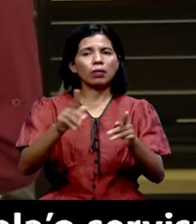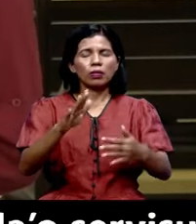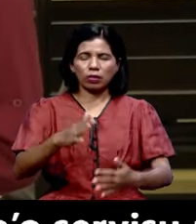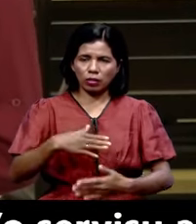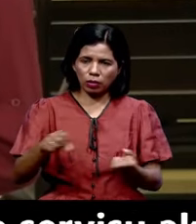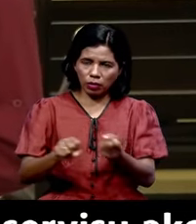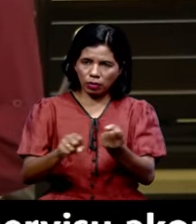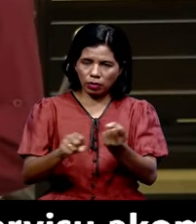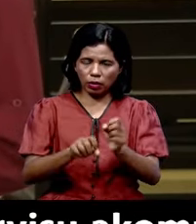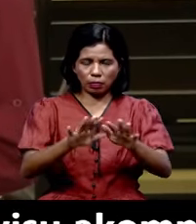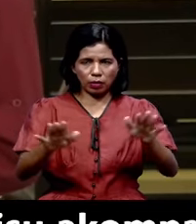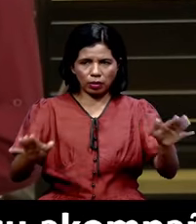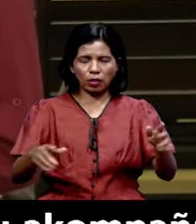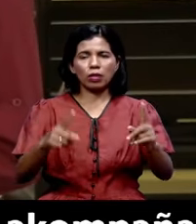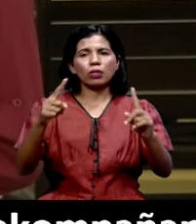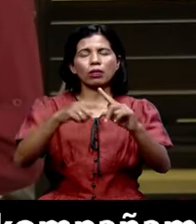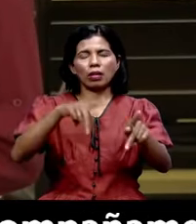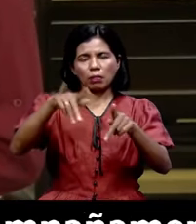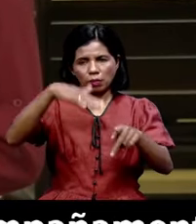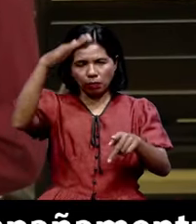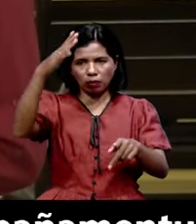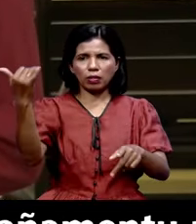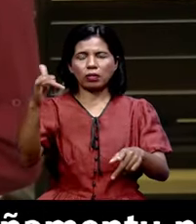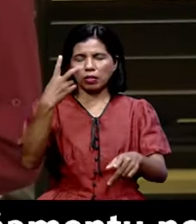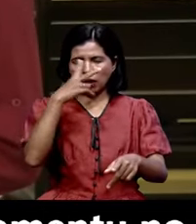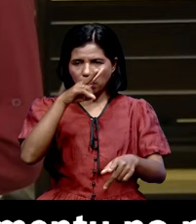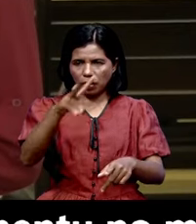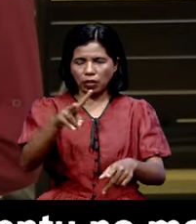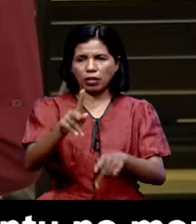desde que lavar ki quanto e mo voci raitare movimentação